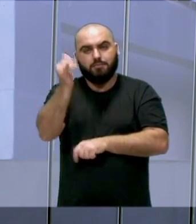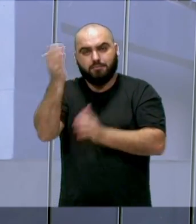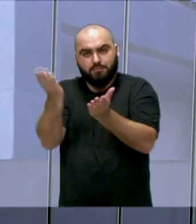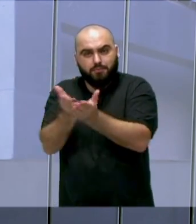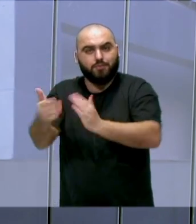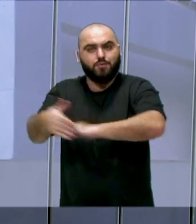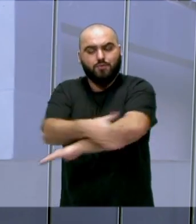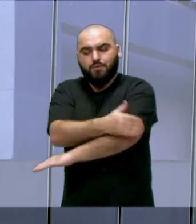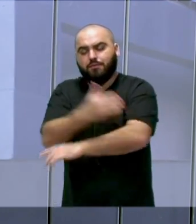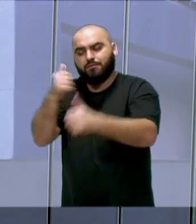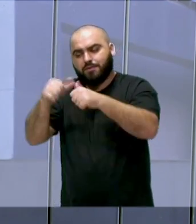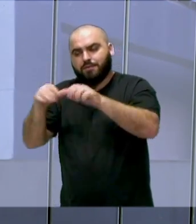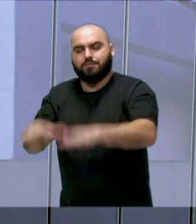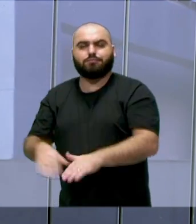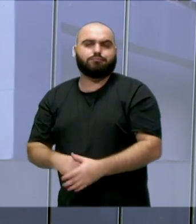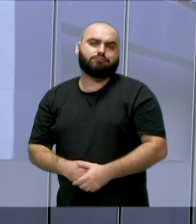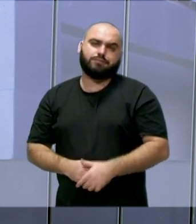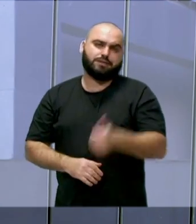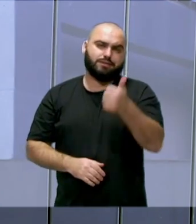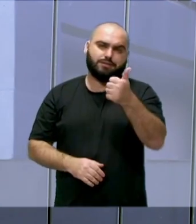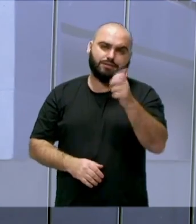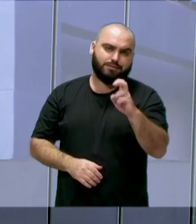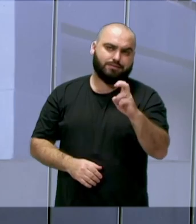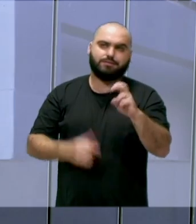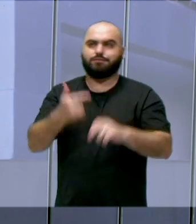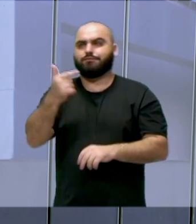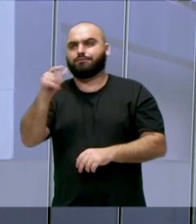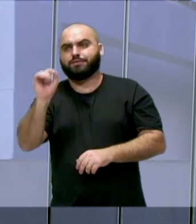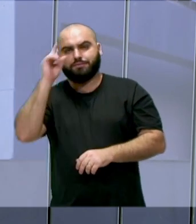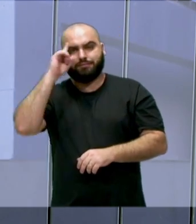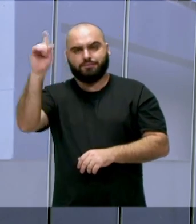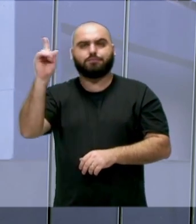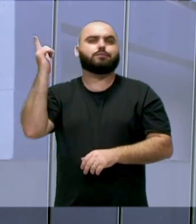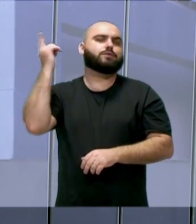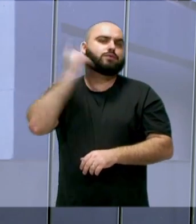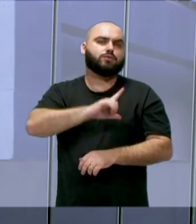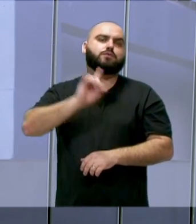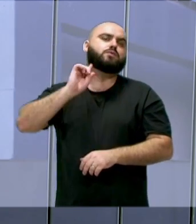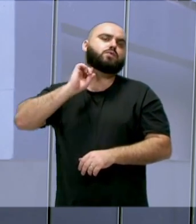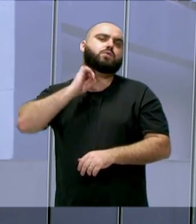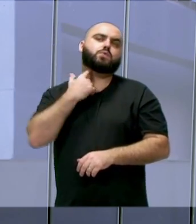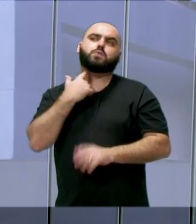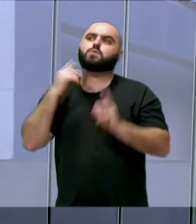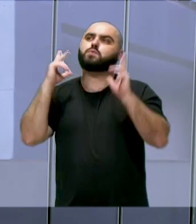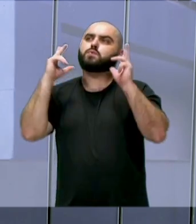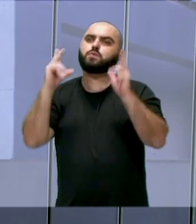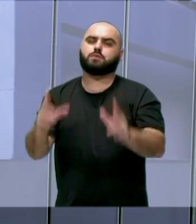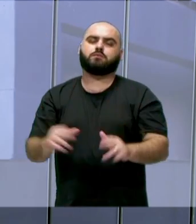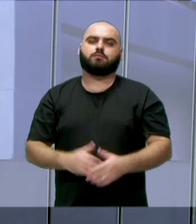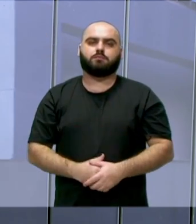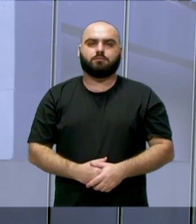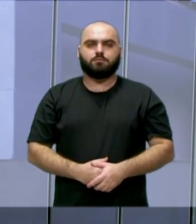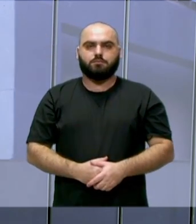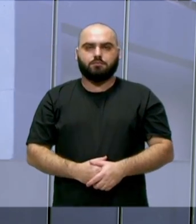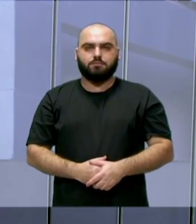rua. Senão vai dar 15, 20 dias, vão estar na mesma situação que a gente encontrou. Espaços públicos são espaços